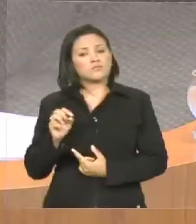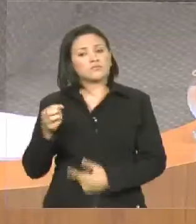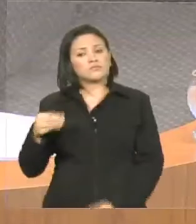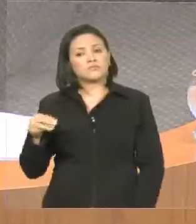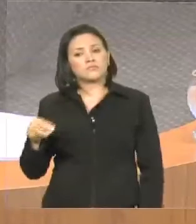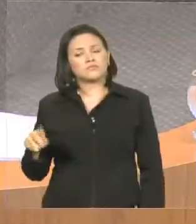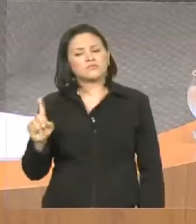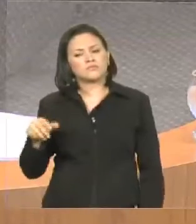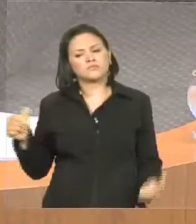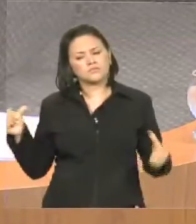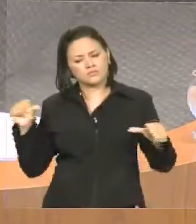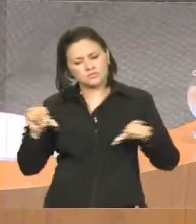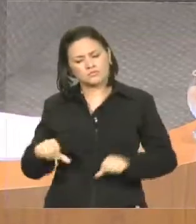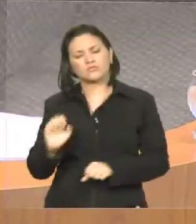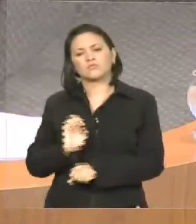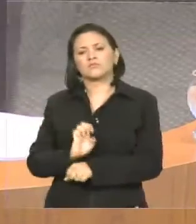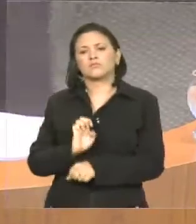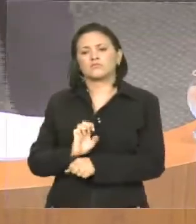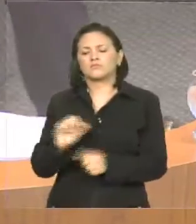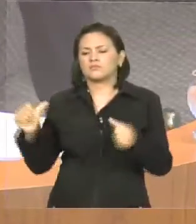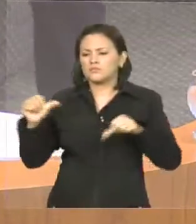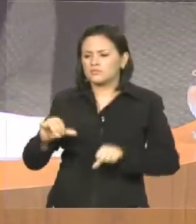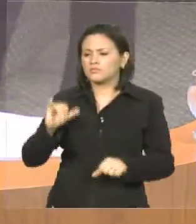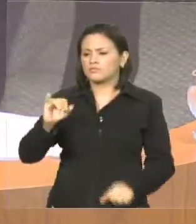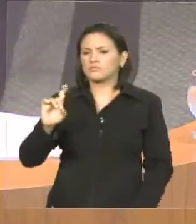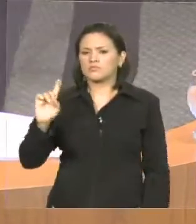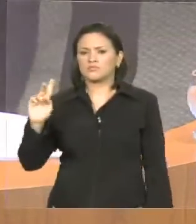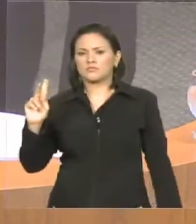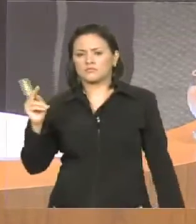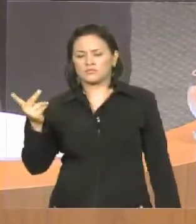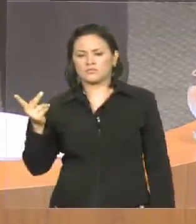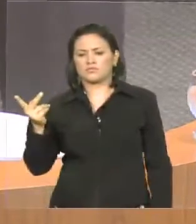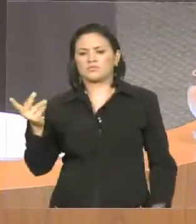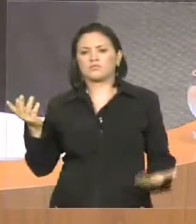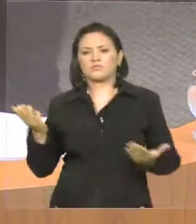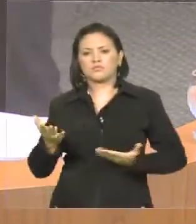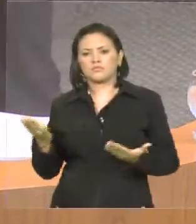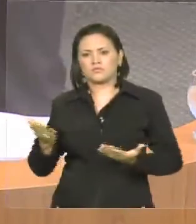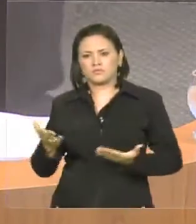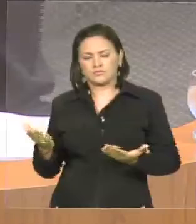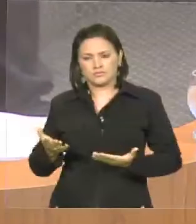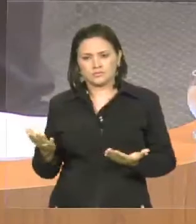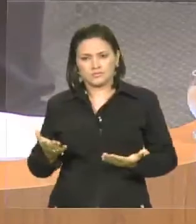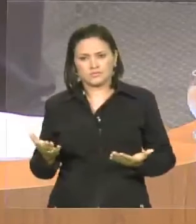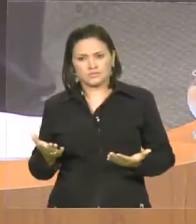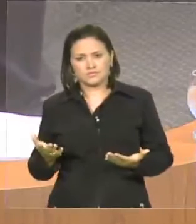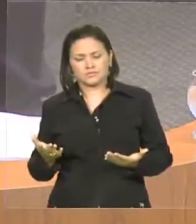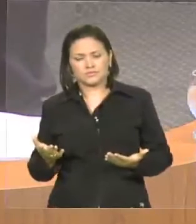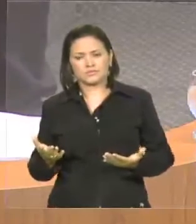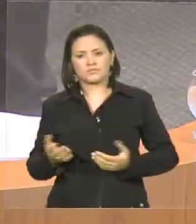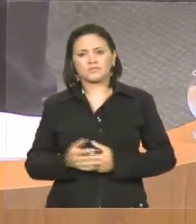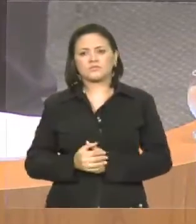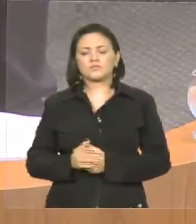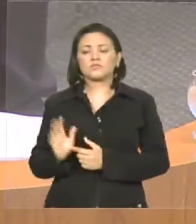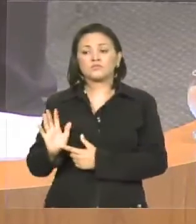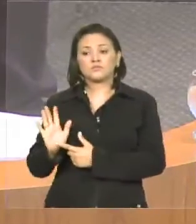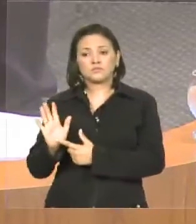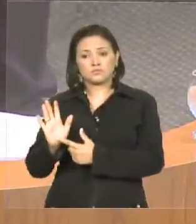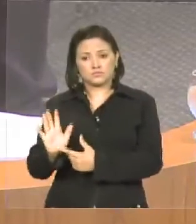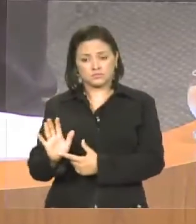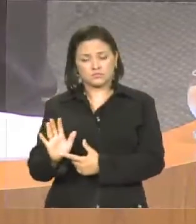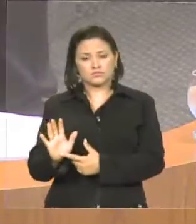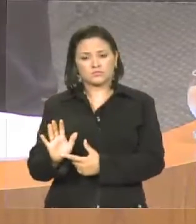tem a menor renda, é o pior IDH do Brasil, esses indicadores, que realmente não são suficientes, precisam